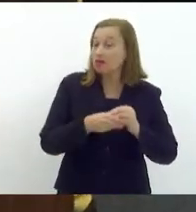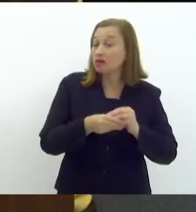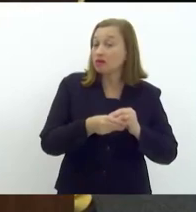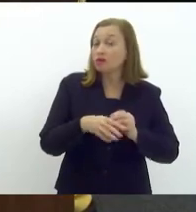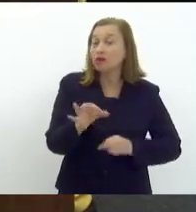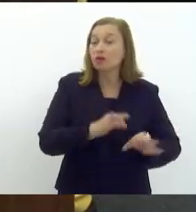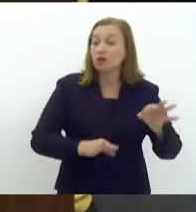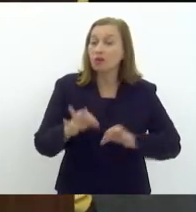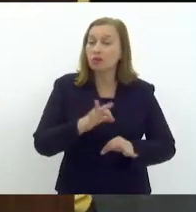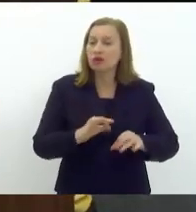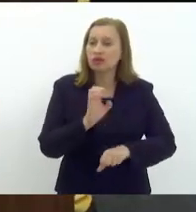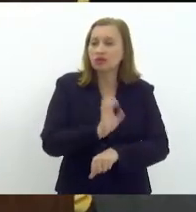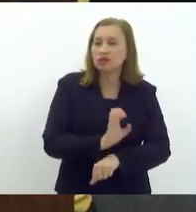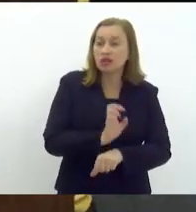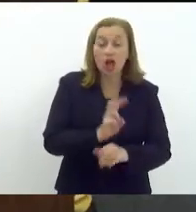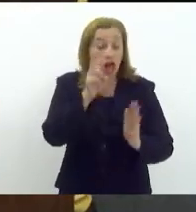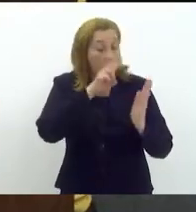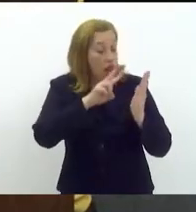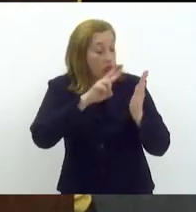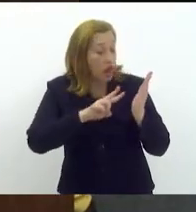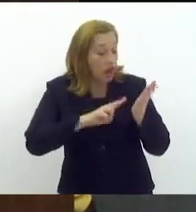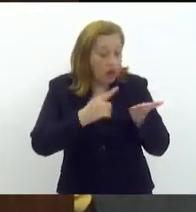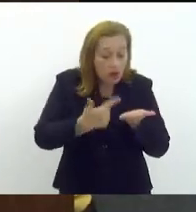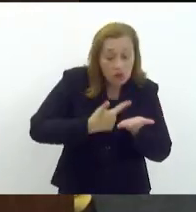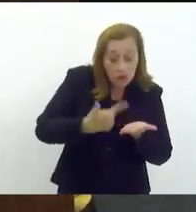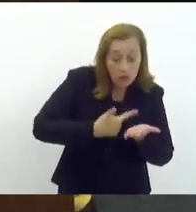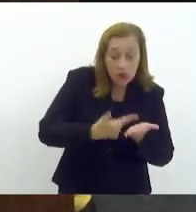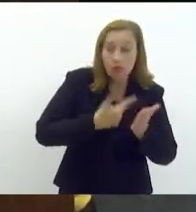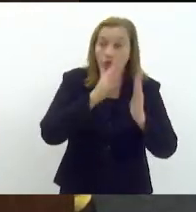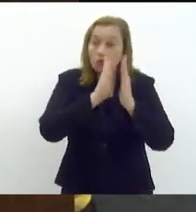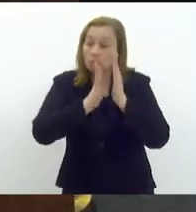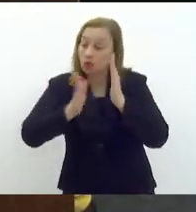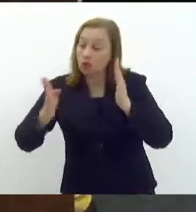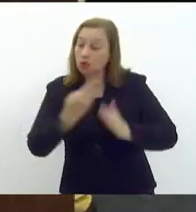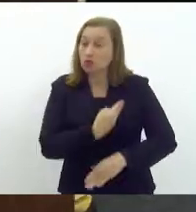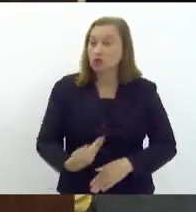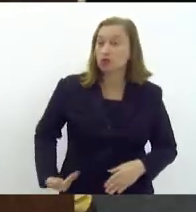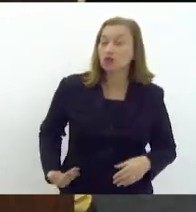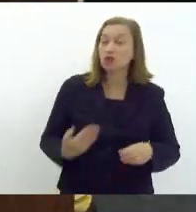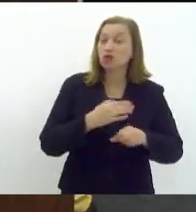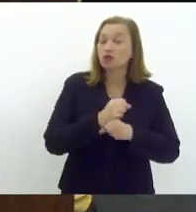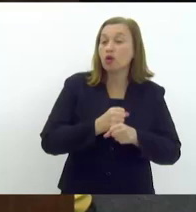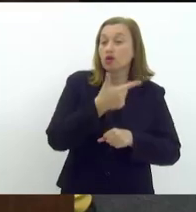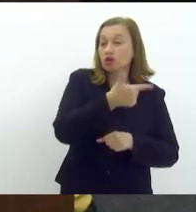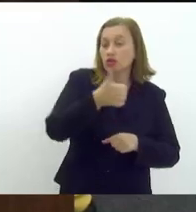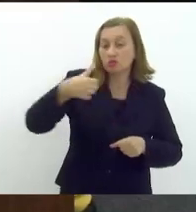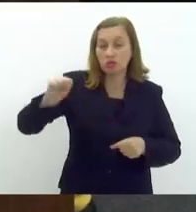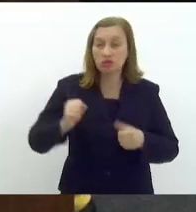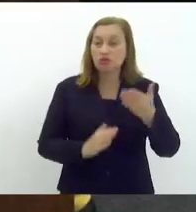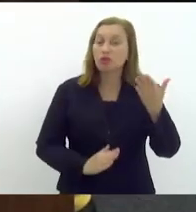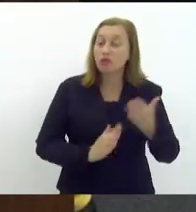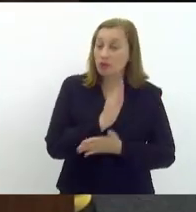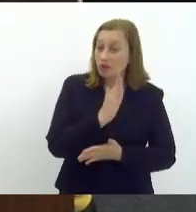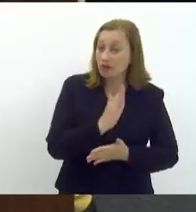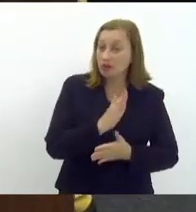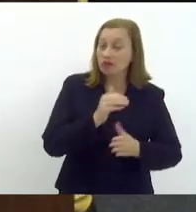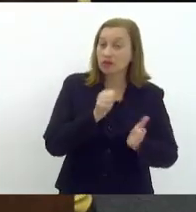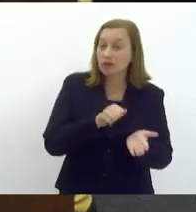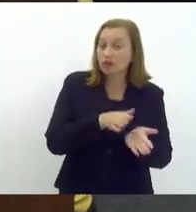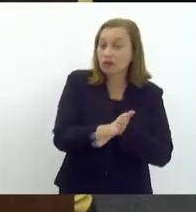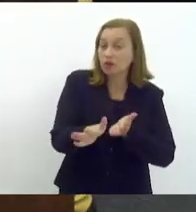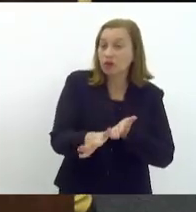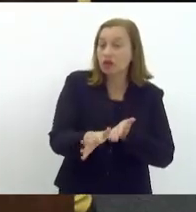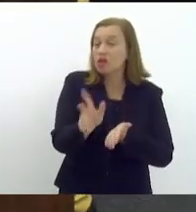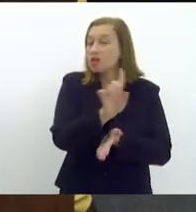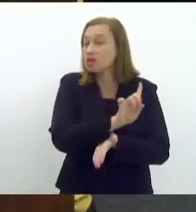estadual do livro leitura escrita e bibliotecas públicas e desde 2018 quando ela foi aprovada e publicada ainda